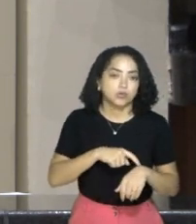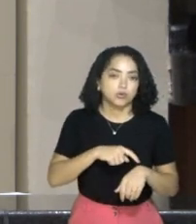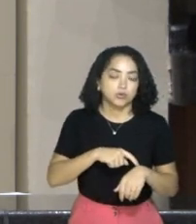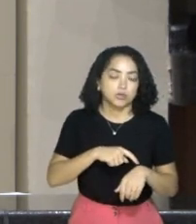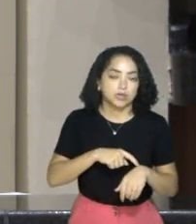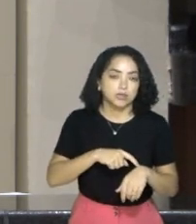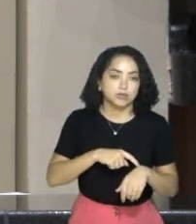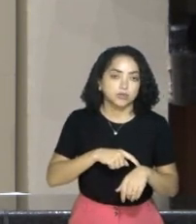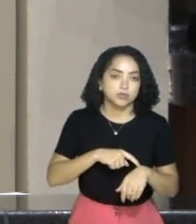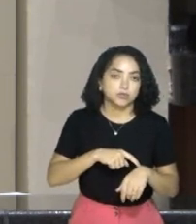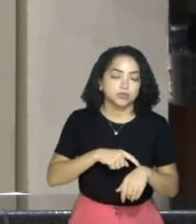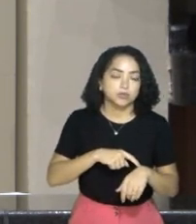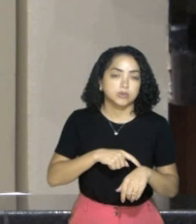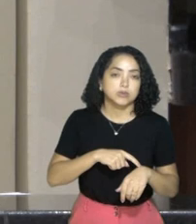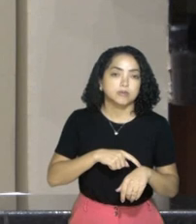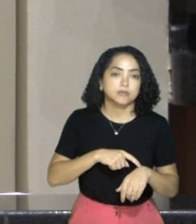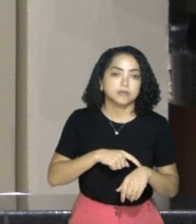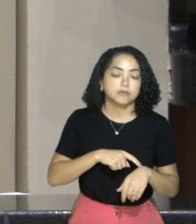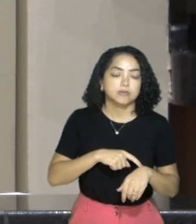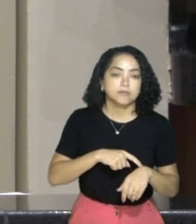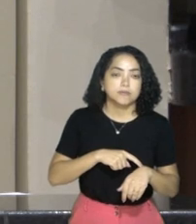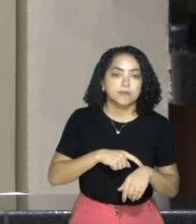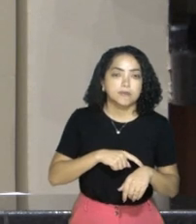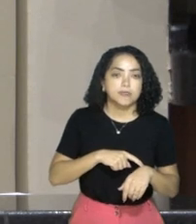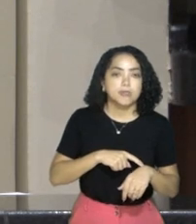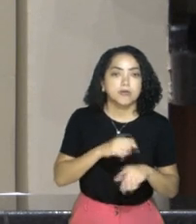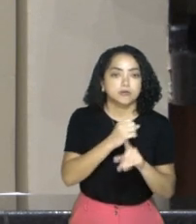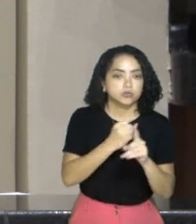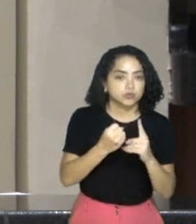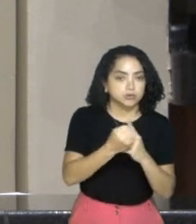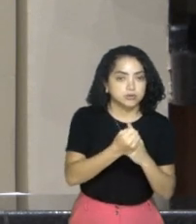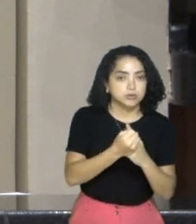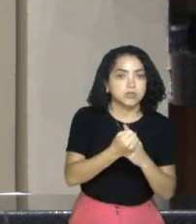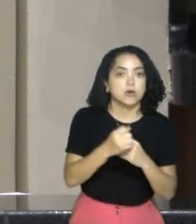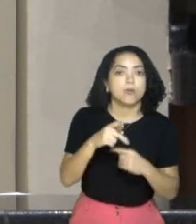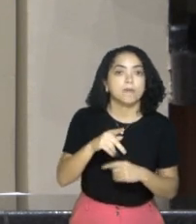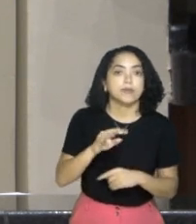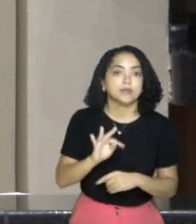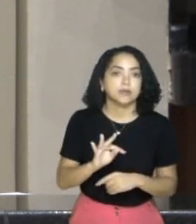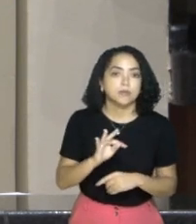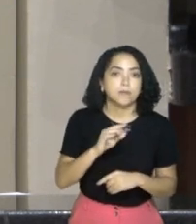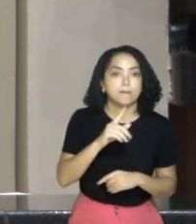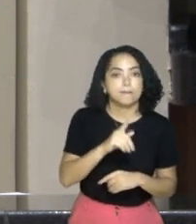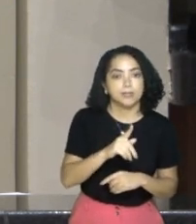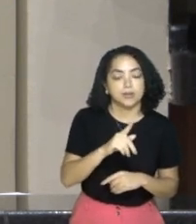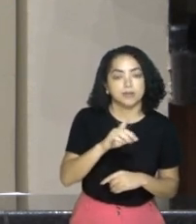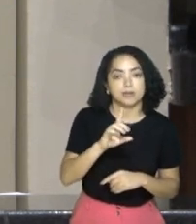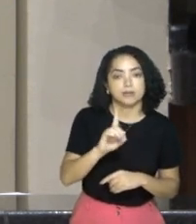pertence ao bloco democrático inclusão social e igualdade PT e PDT